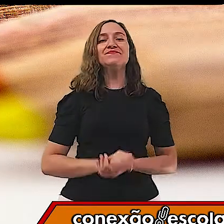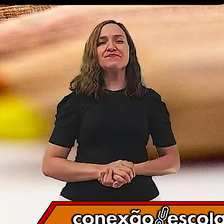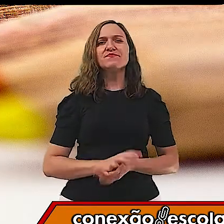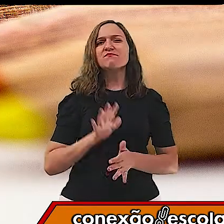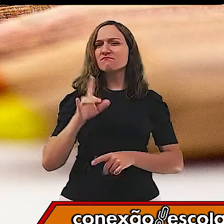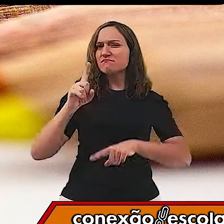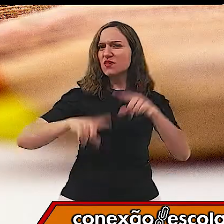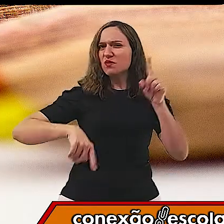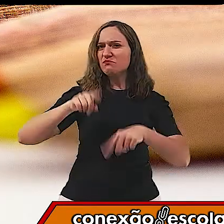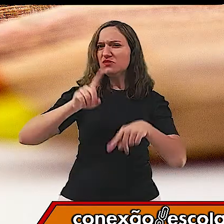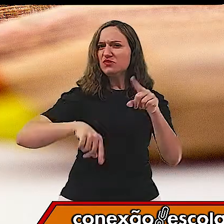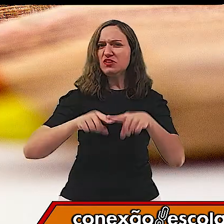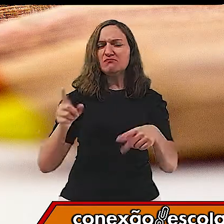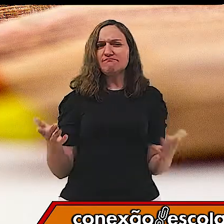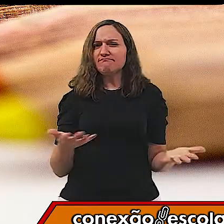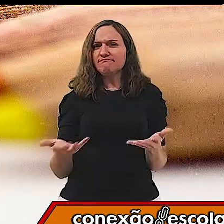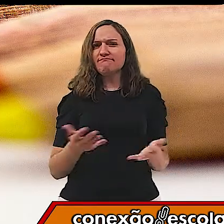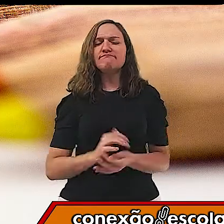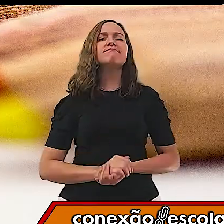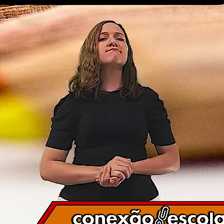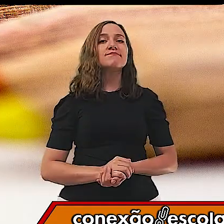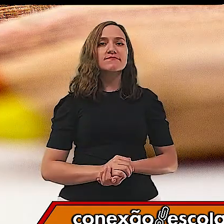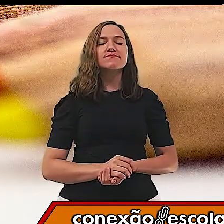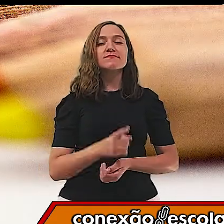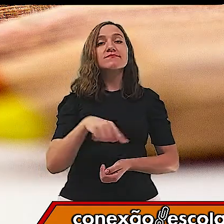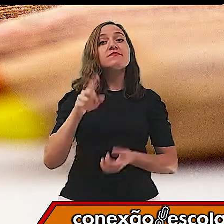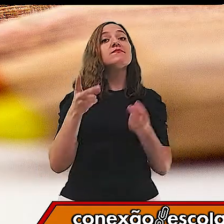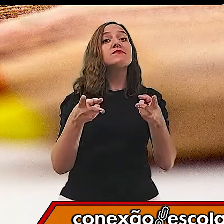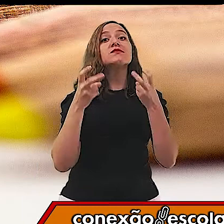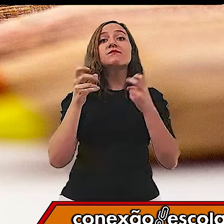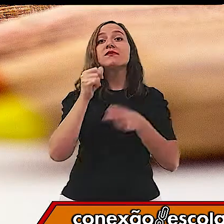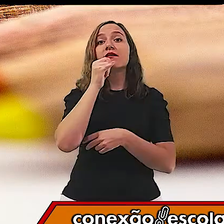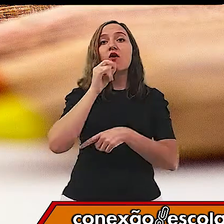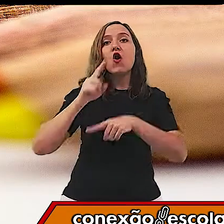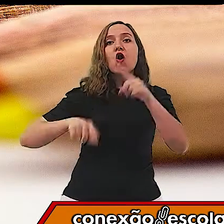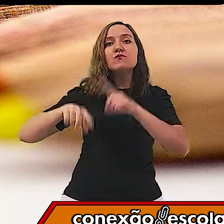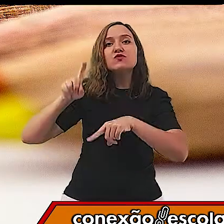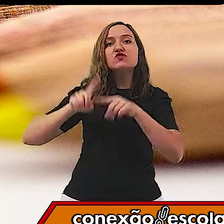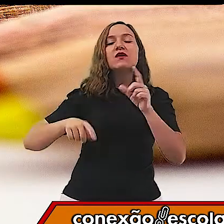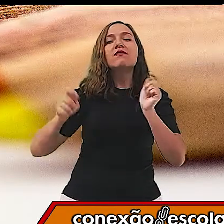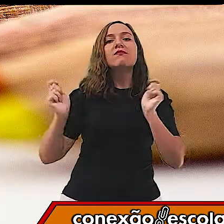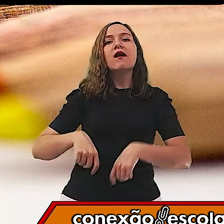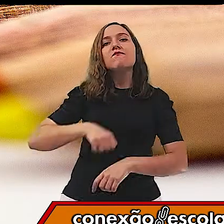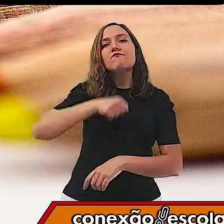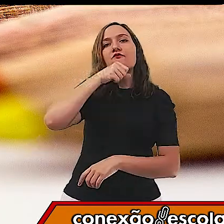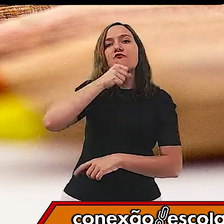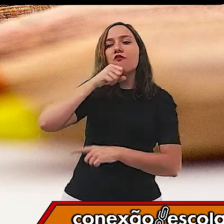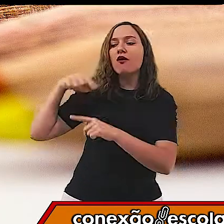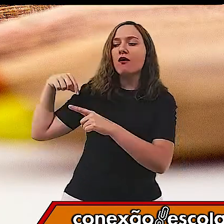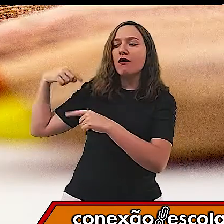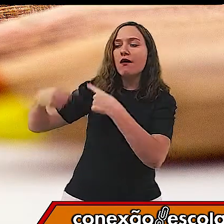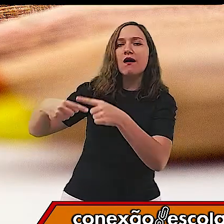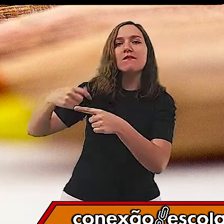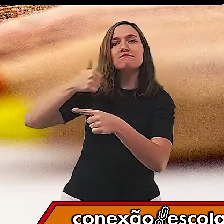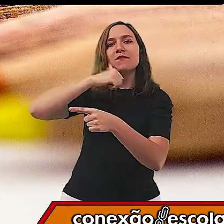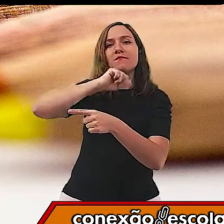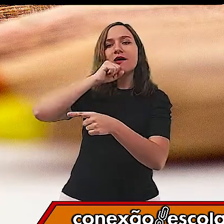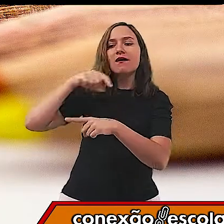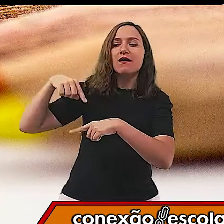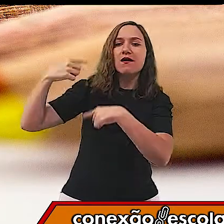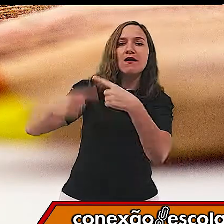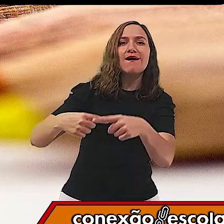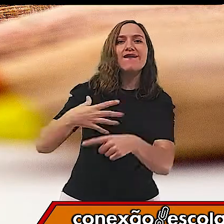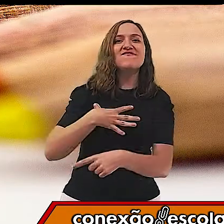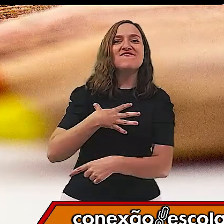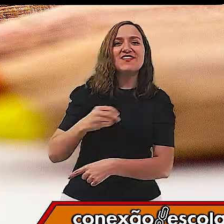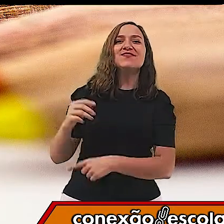objetos? Vocês já viram que tem objetos que passam do avô para a mãe, depois da mãe para o filho